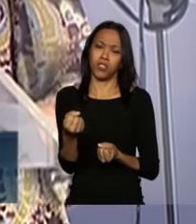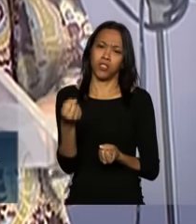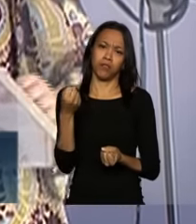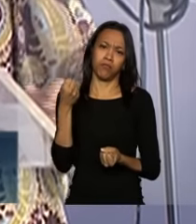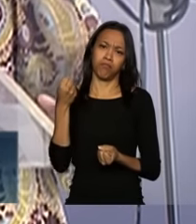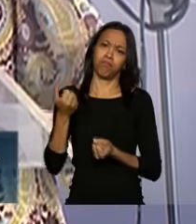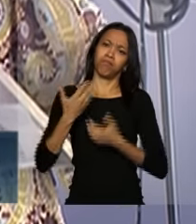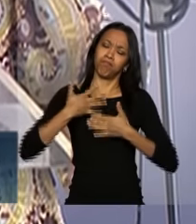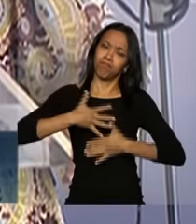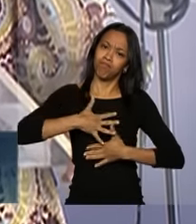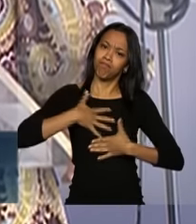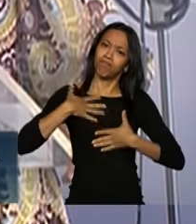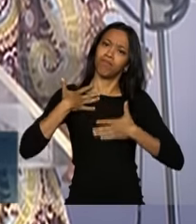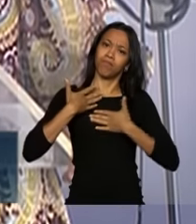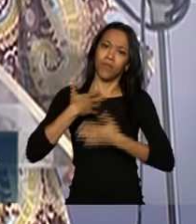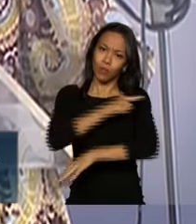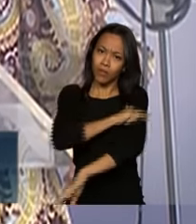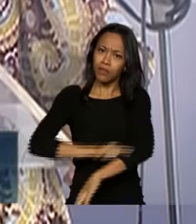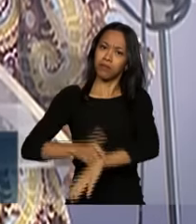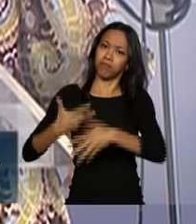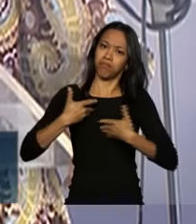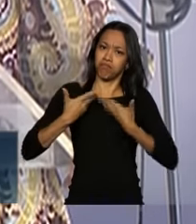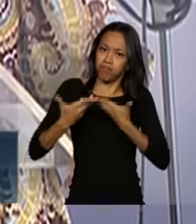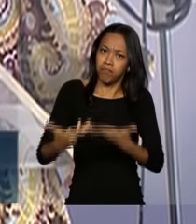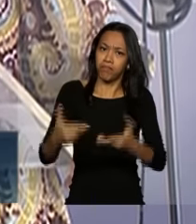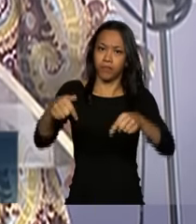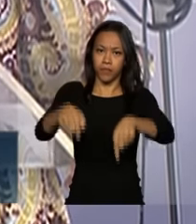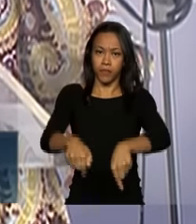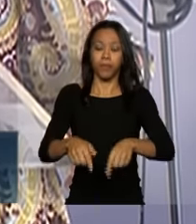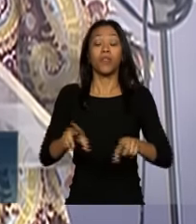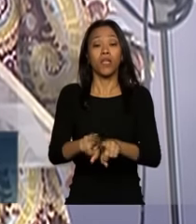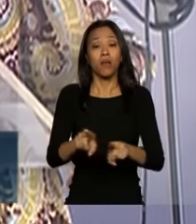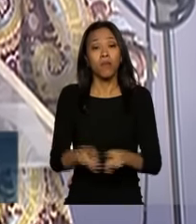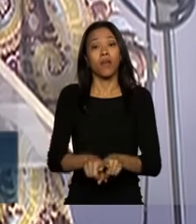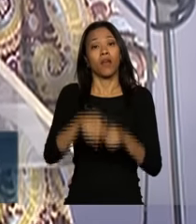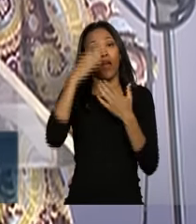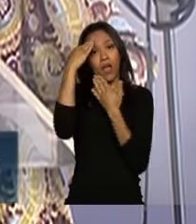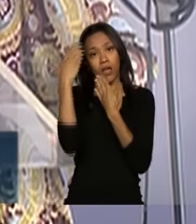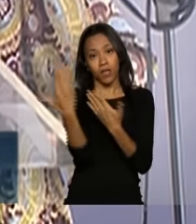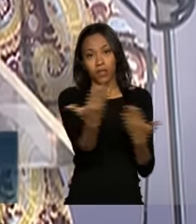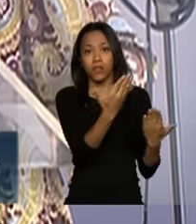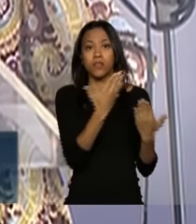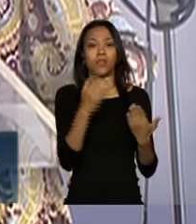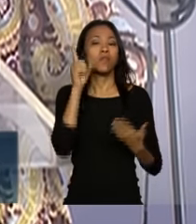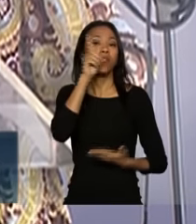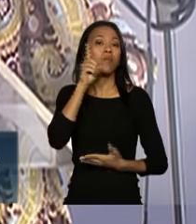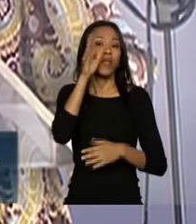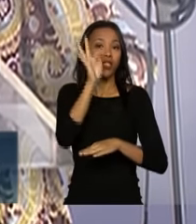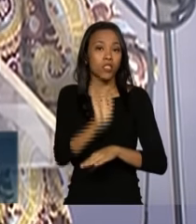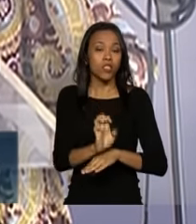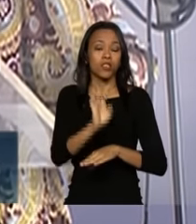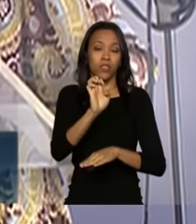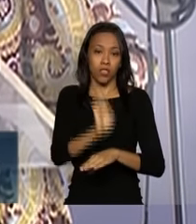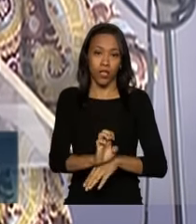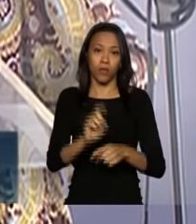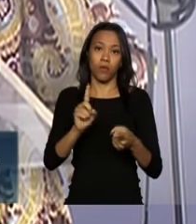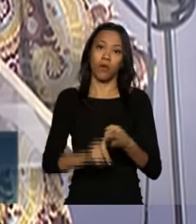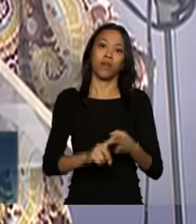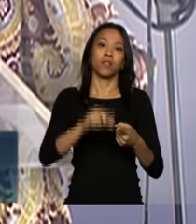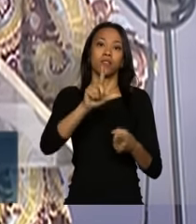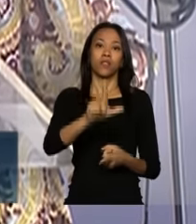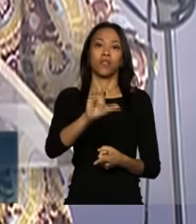emocionante recepção. Quero agradecer também os deputados estaduais, Crisóstomo Lima,